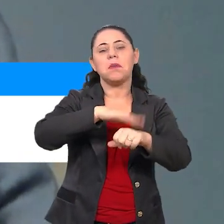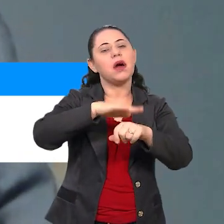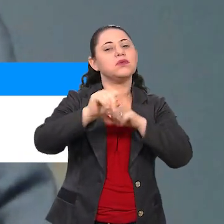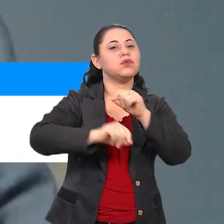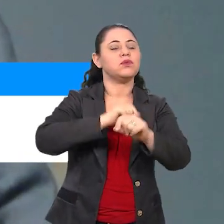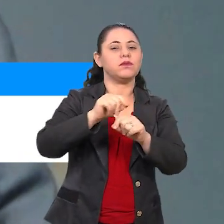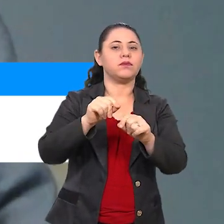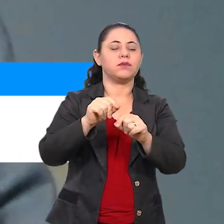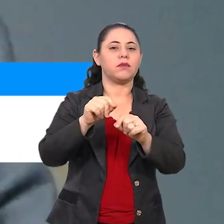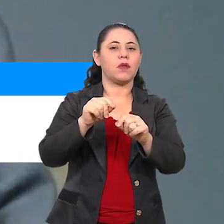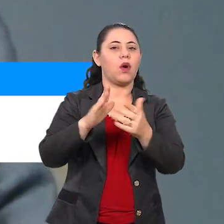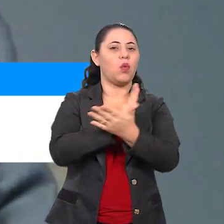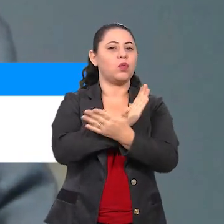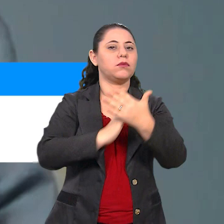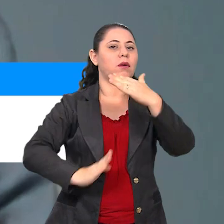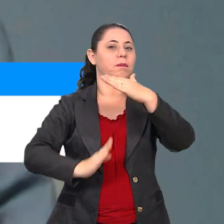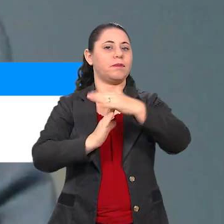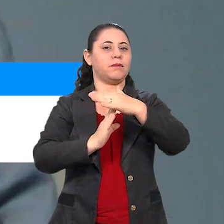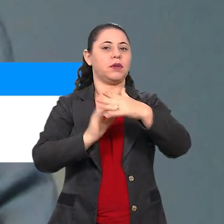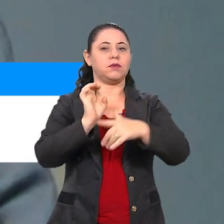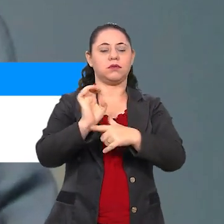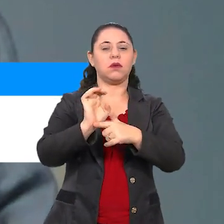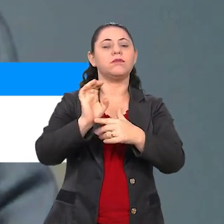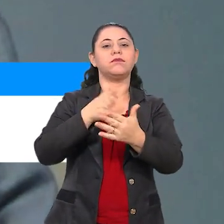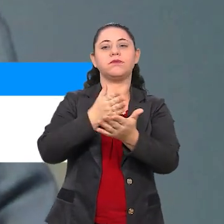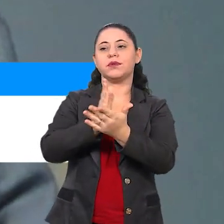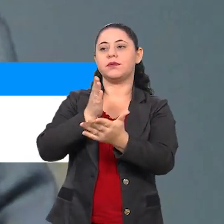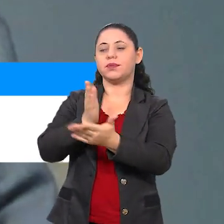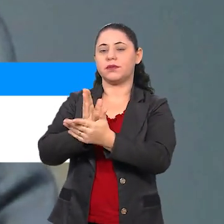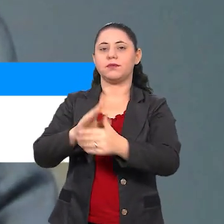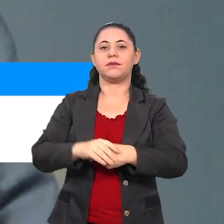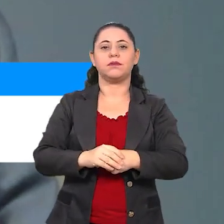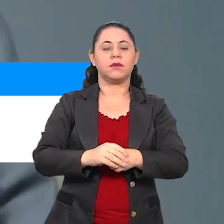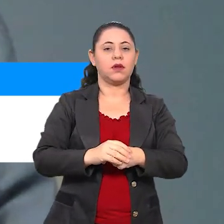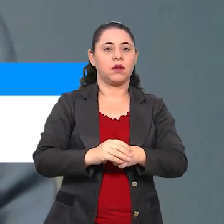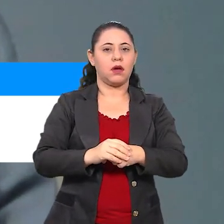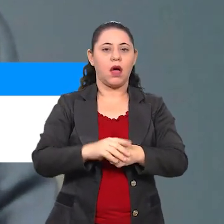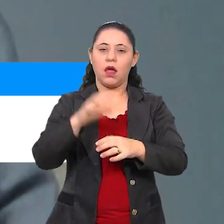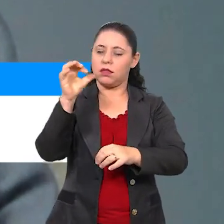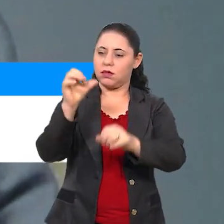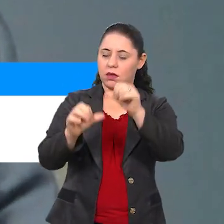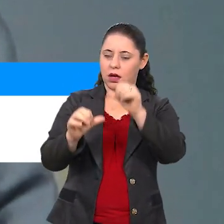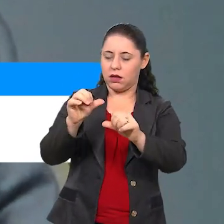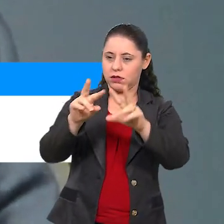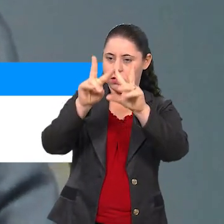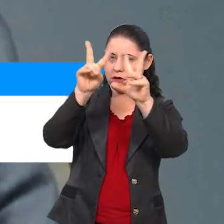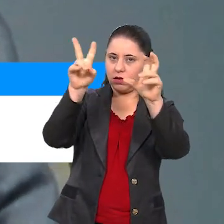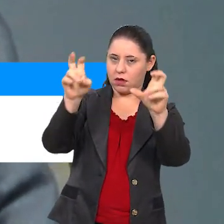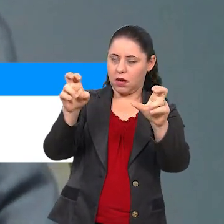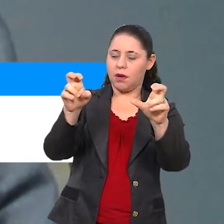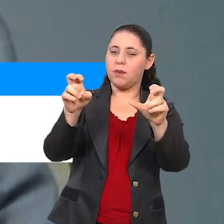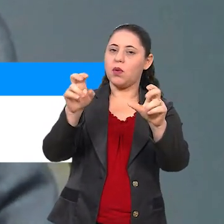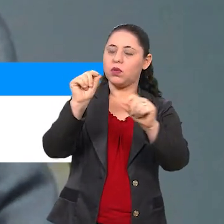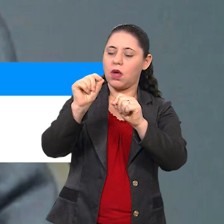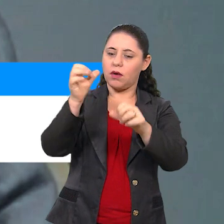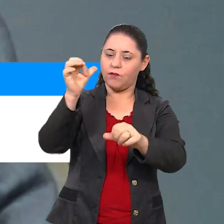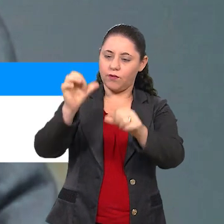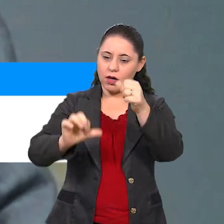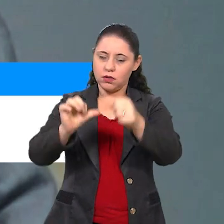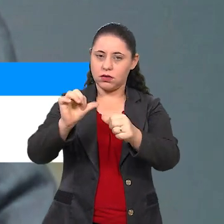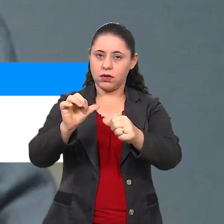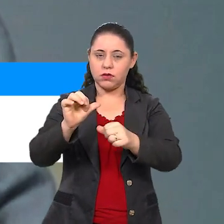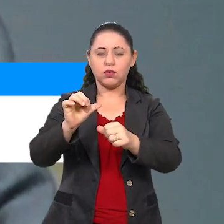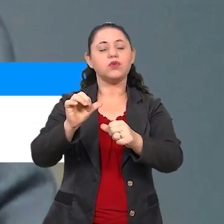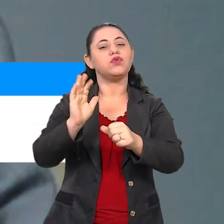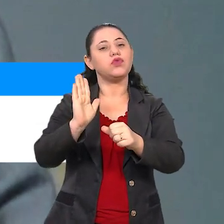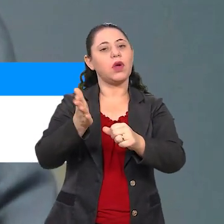e apenas estipulam metas para o Estado foram aprovadas. Superadas as análises da competência e iniciativa que já foram